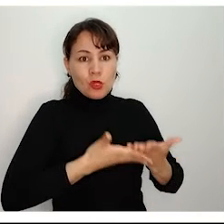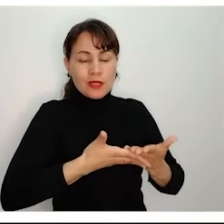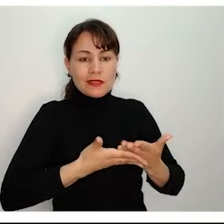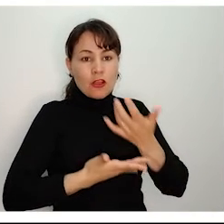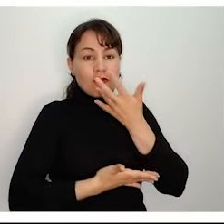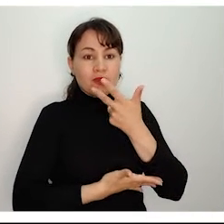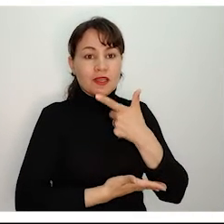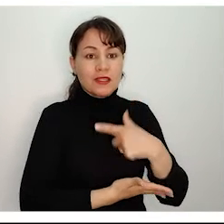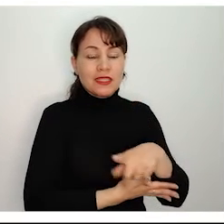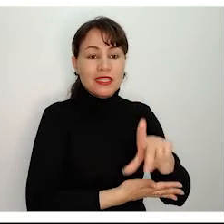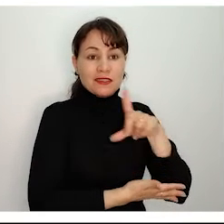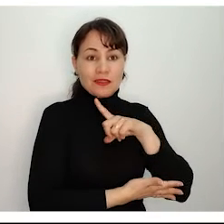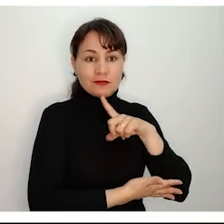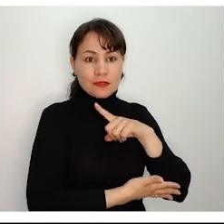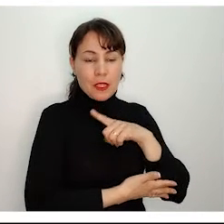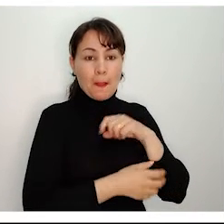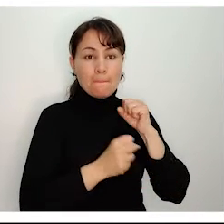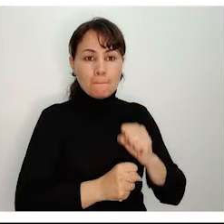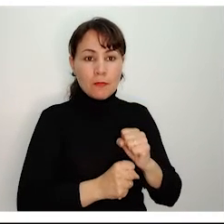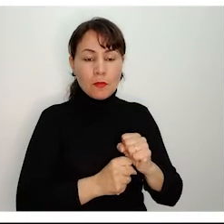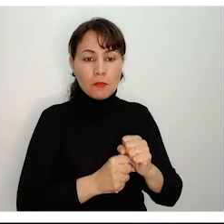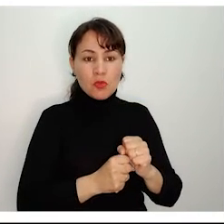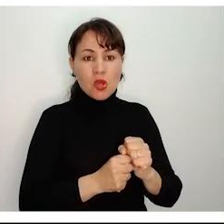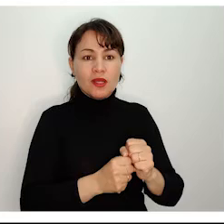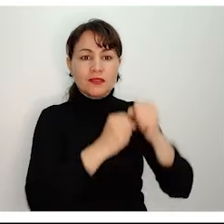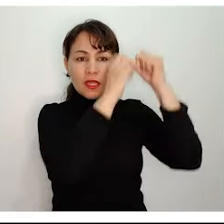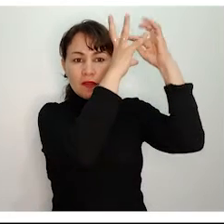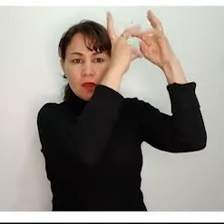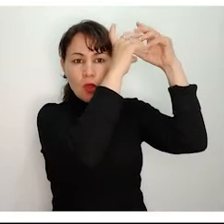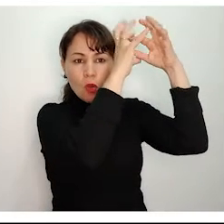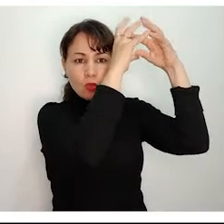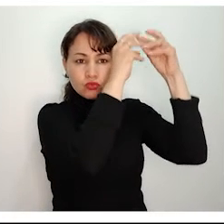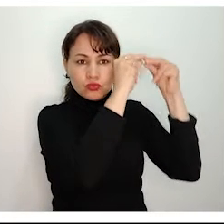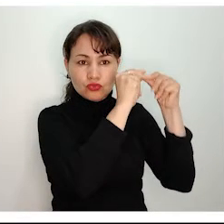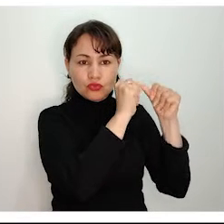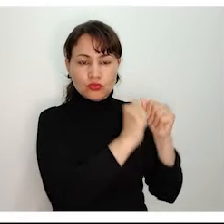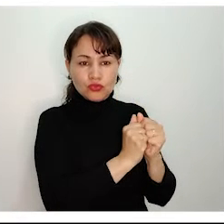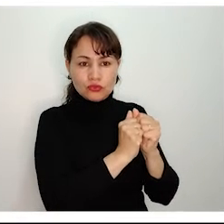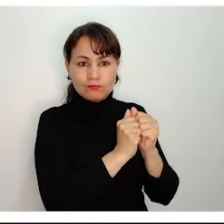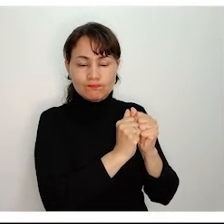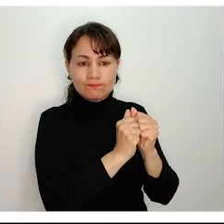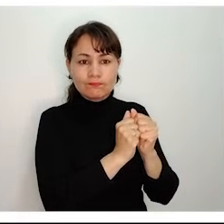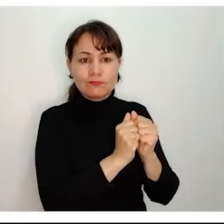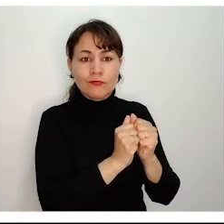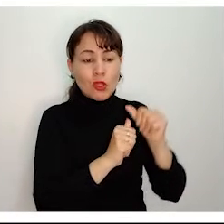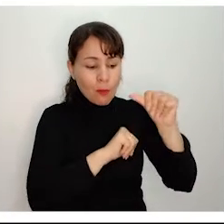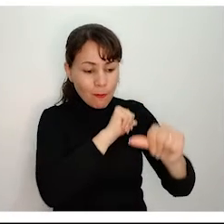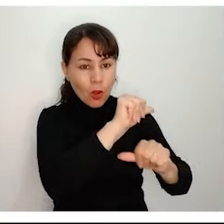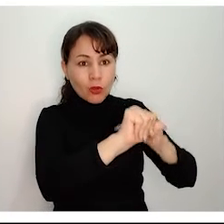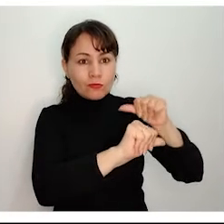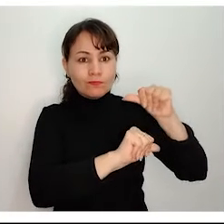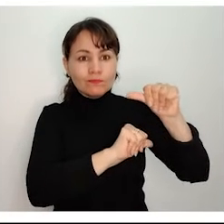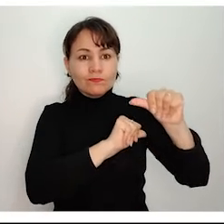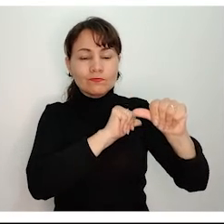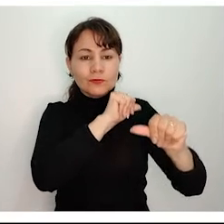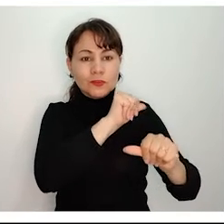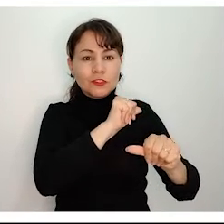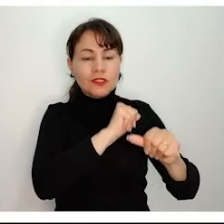a estimulação que a criança recebe pode, através da neuroplasticidade e da